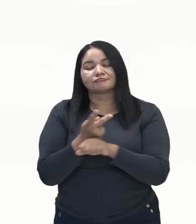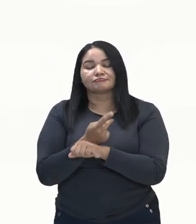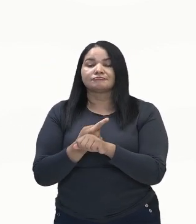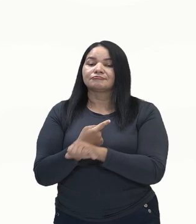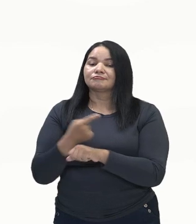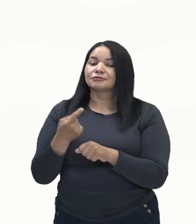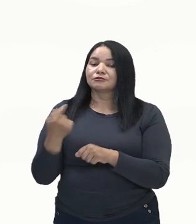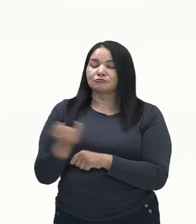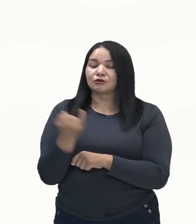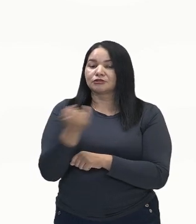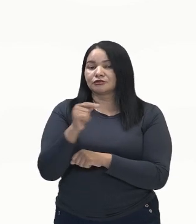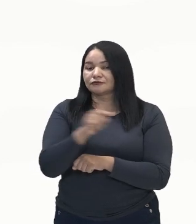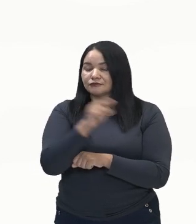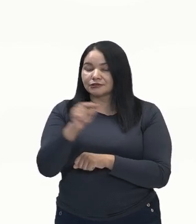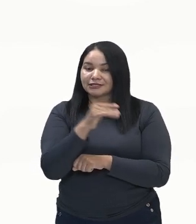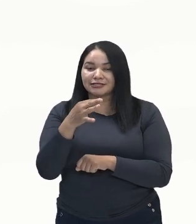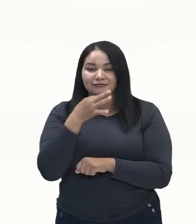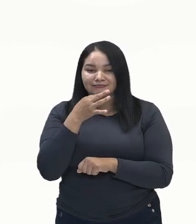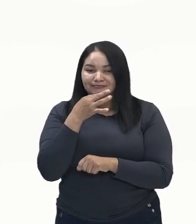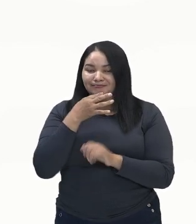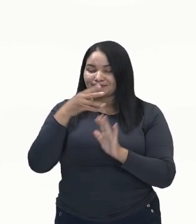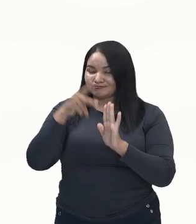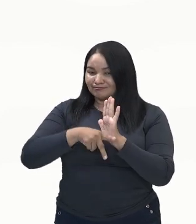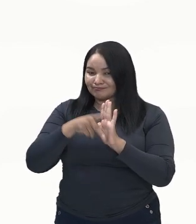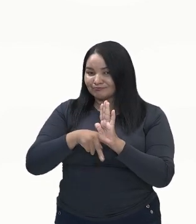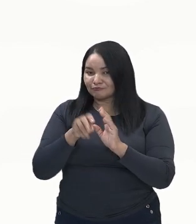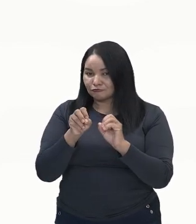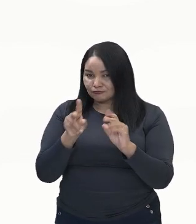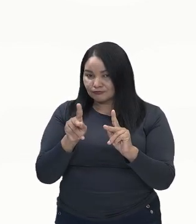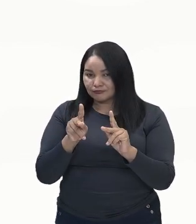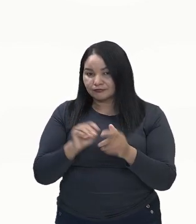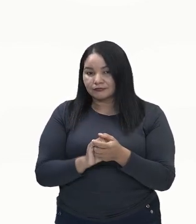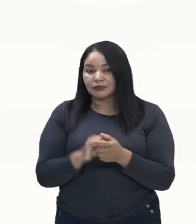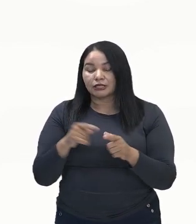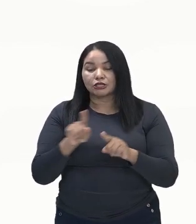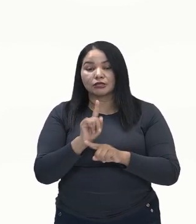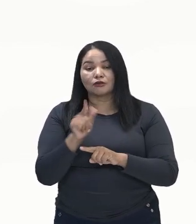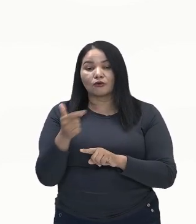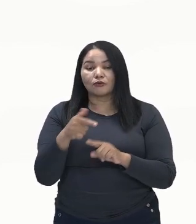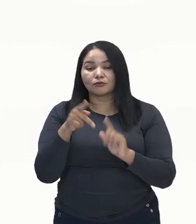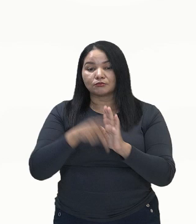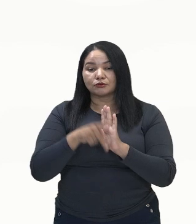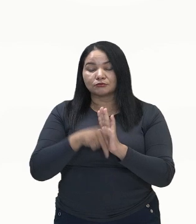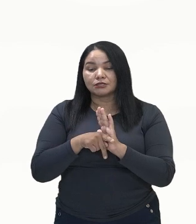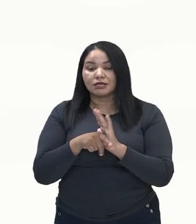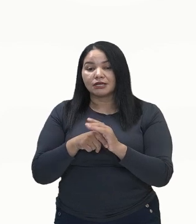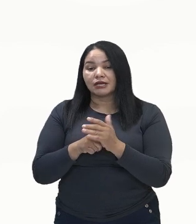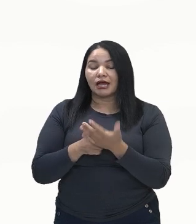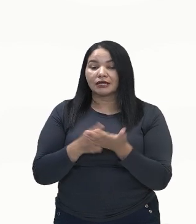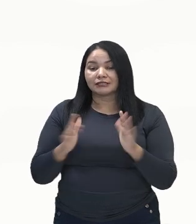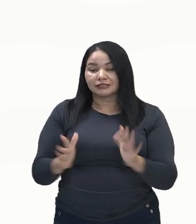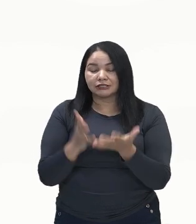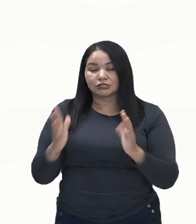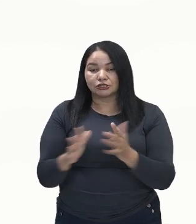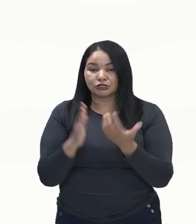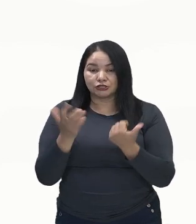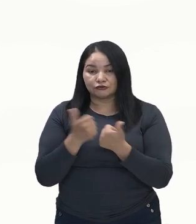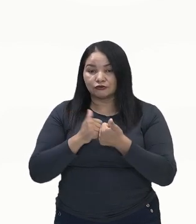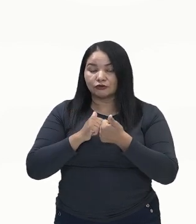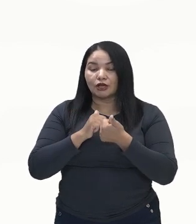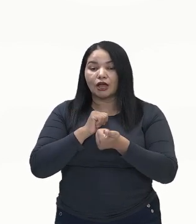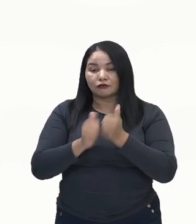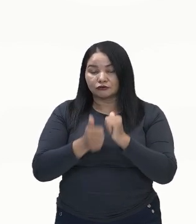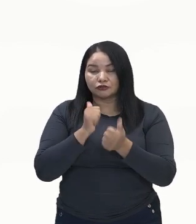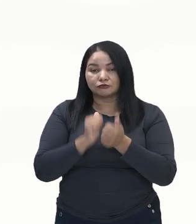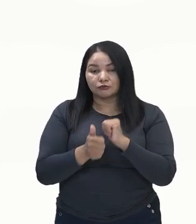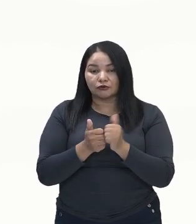que vocês conheçam esses programas. Bem, a gente tem também o programa de incentivo ao esporte, que apoia ali e promove